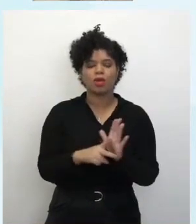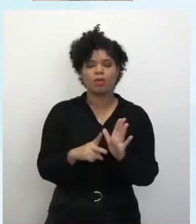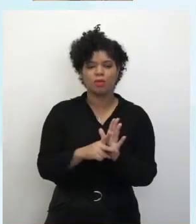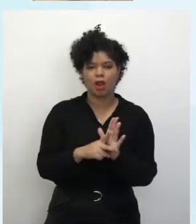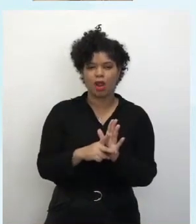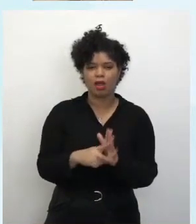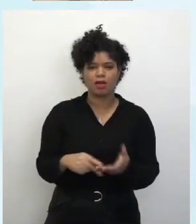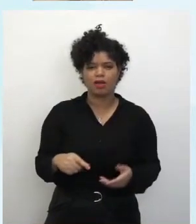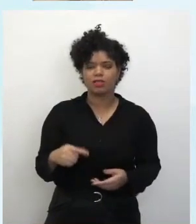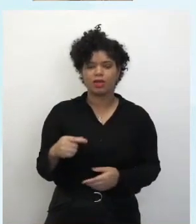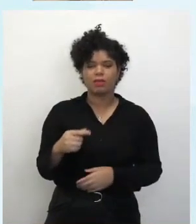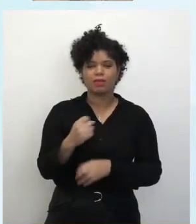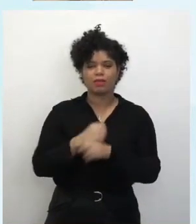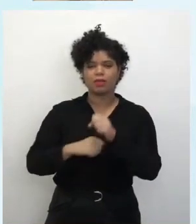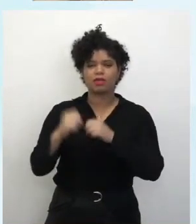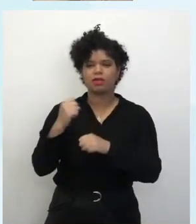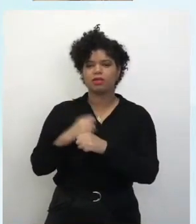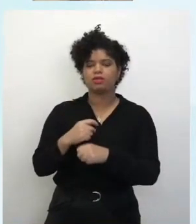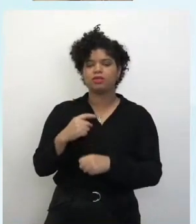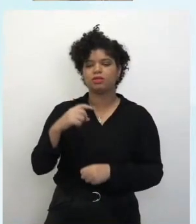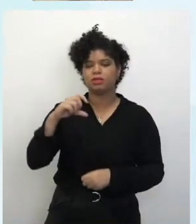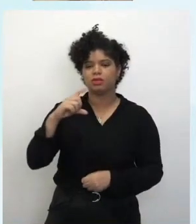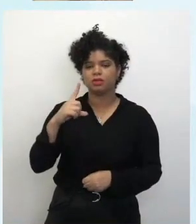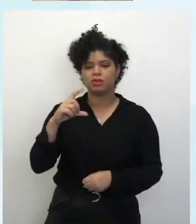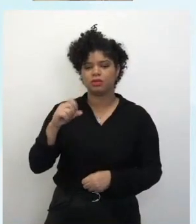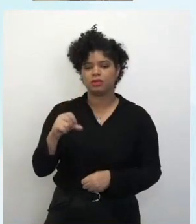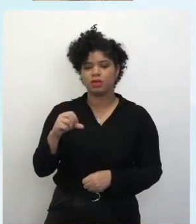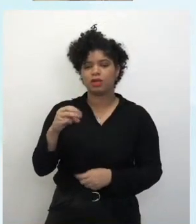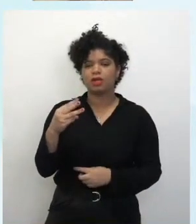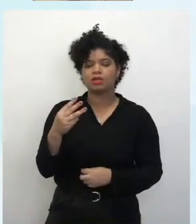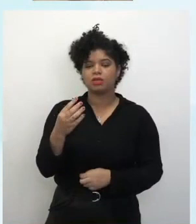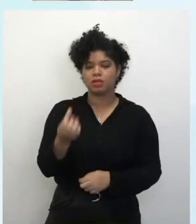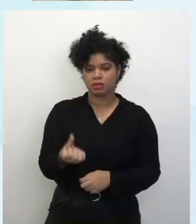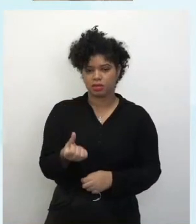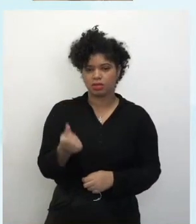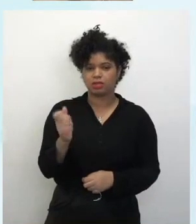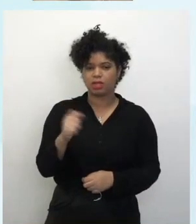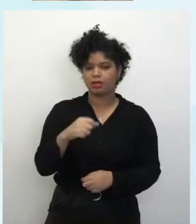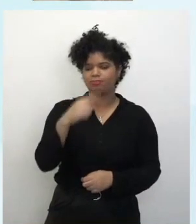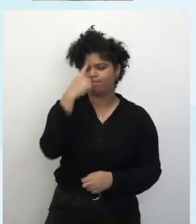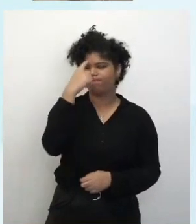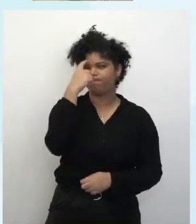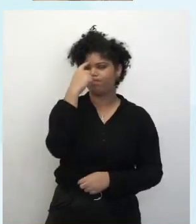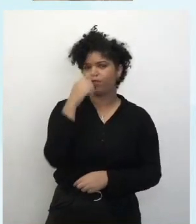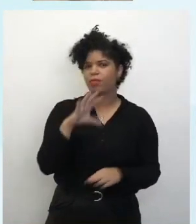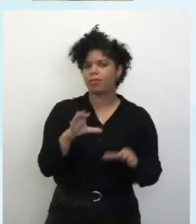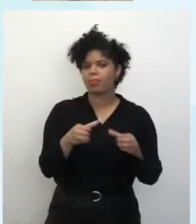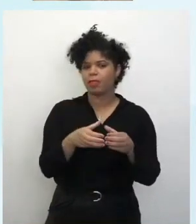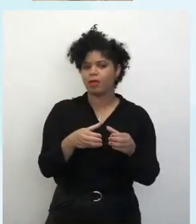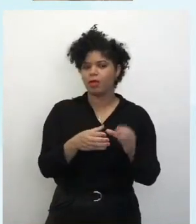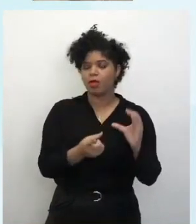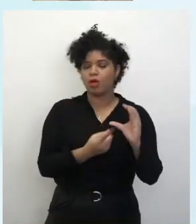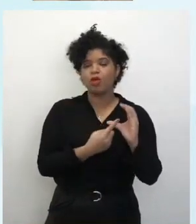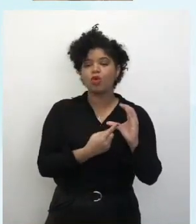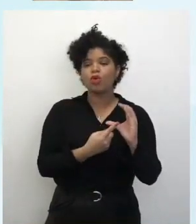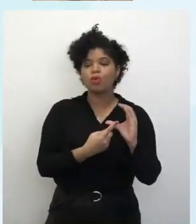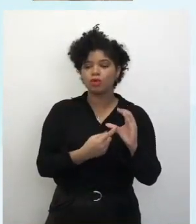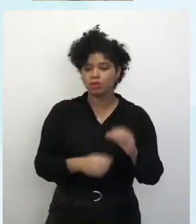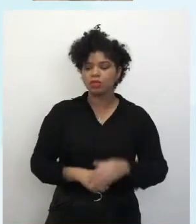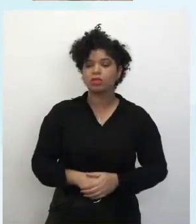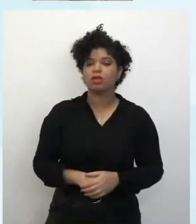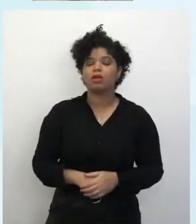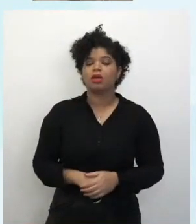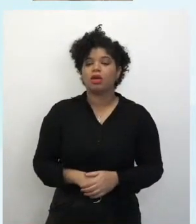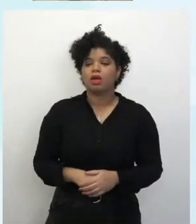meio quiche o texto em 1935 que foi a intentona comunista isso Acabou tendo como